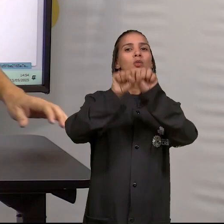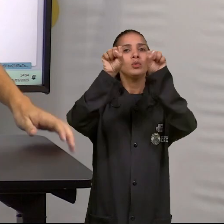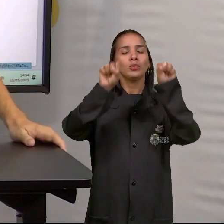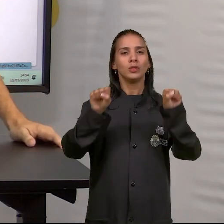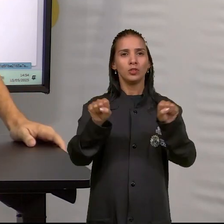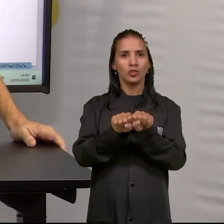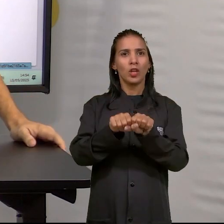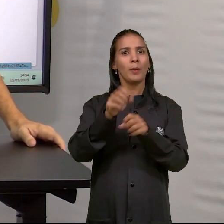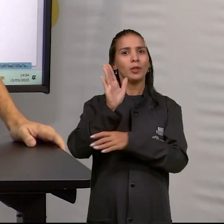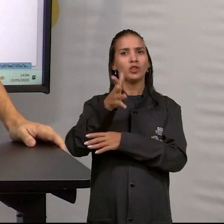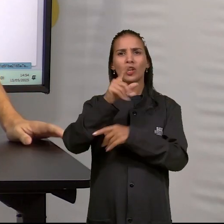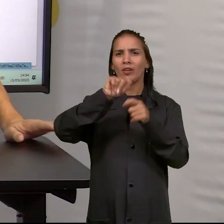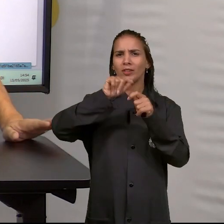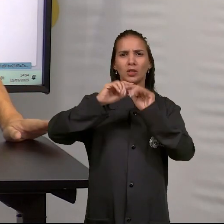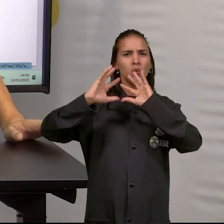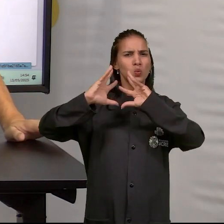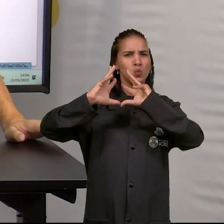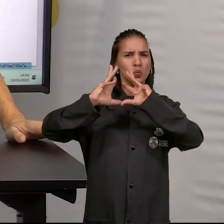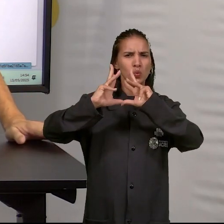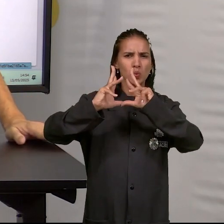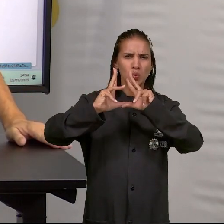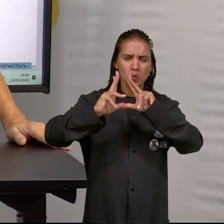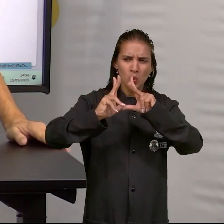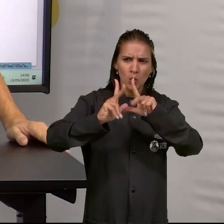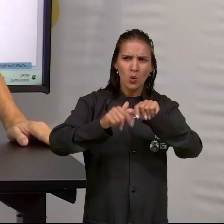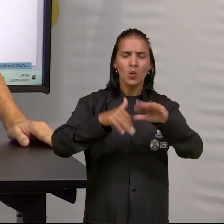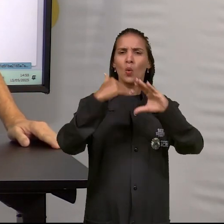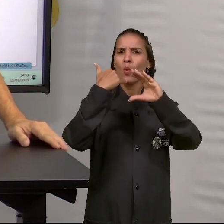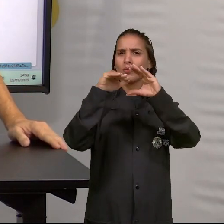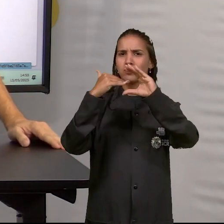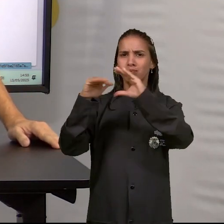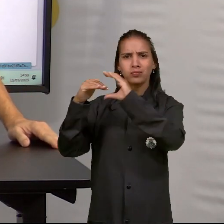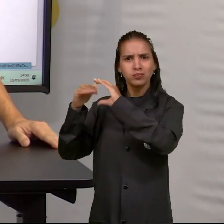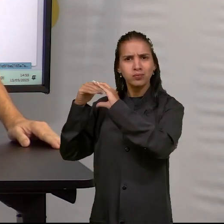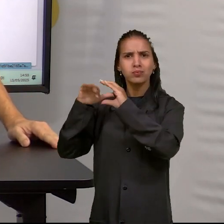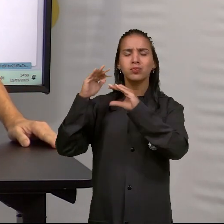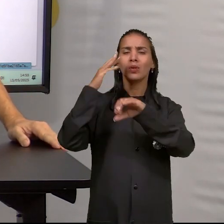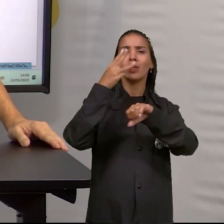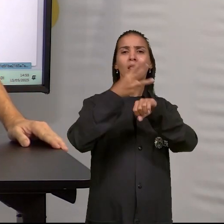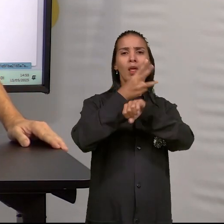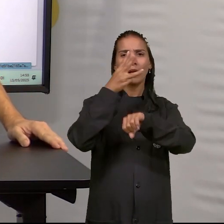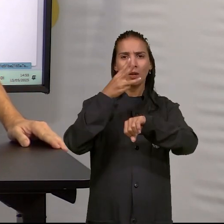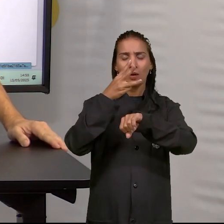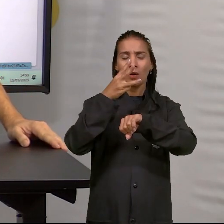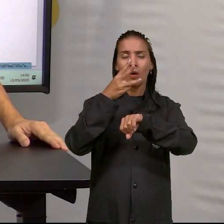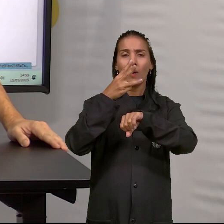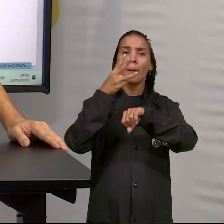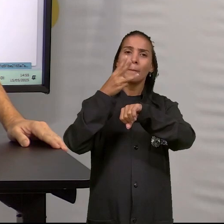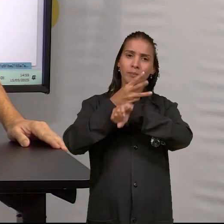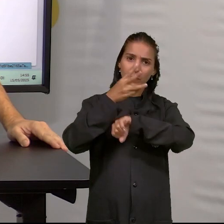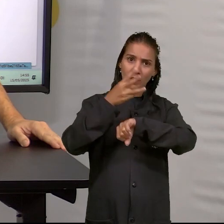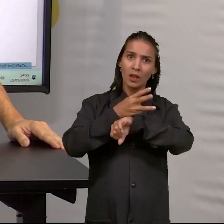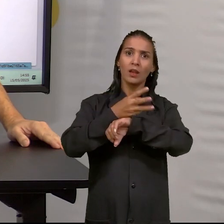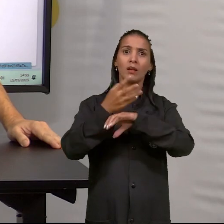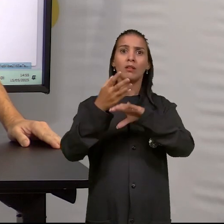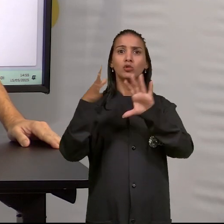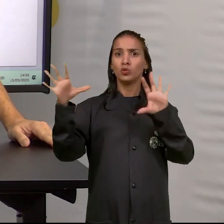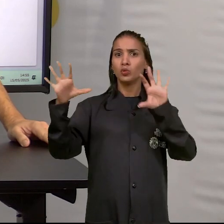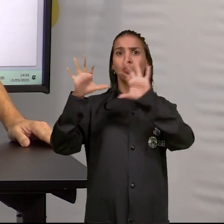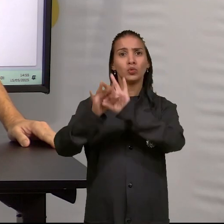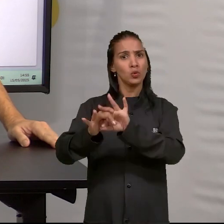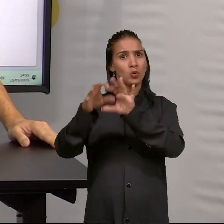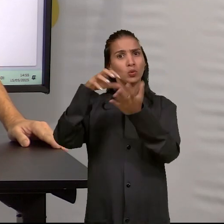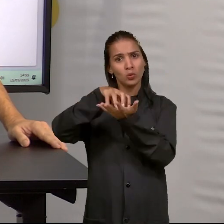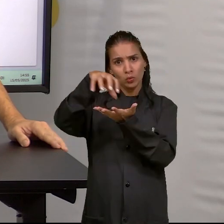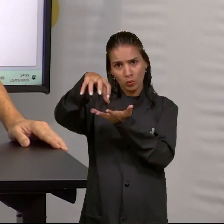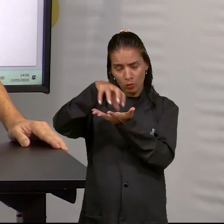você possa fazer toda a tramitação de documento para esse particular e esse particular com o órgão. Só para